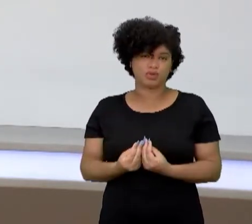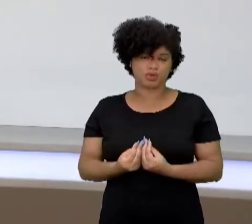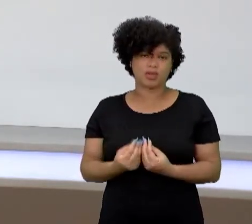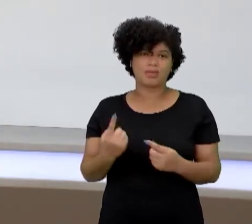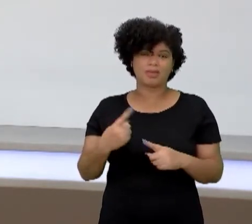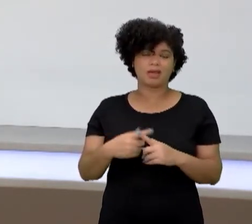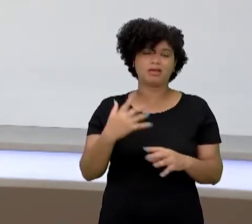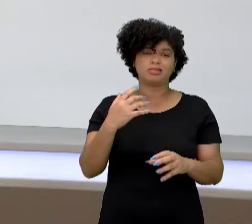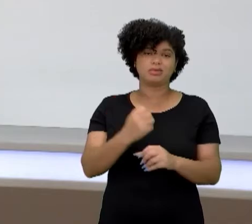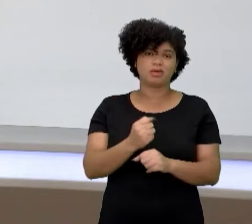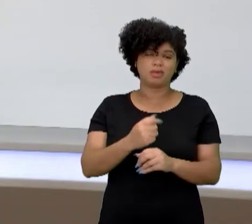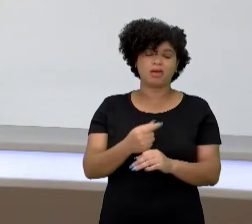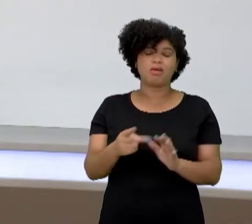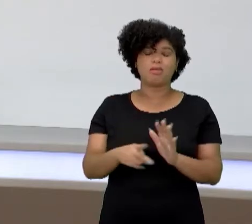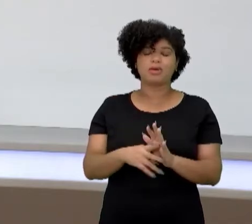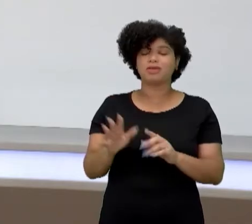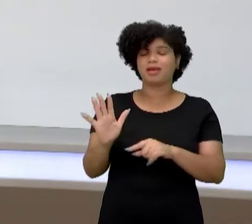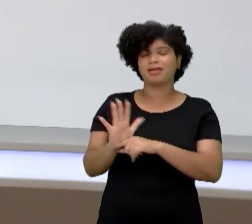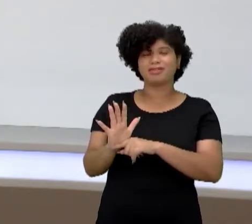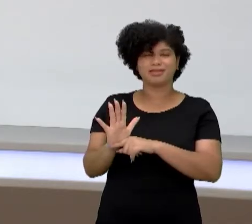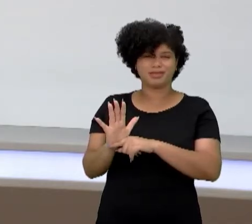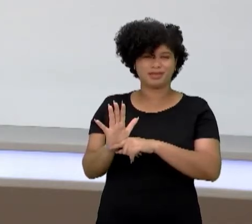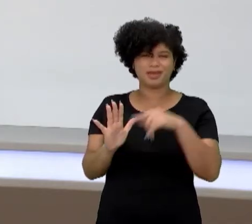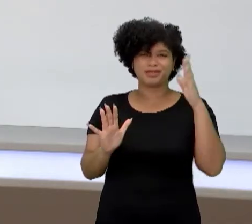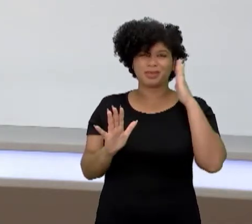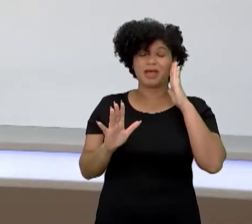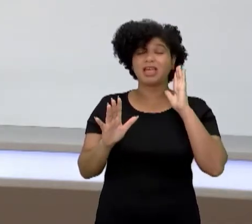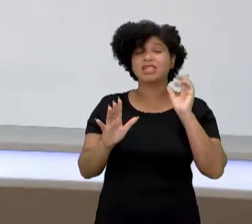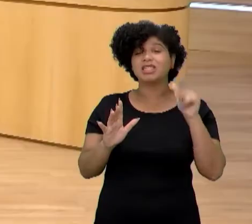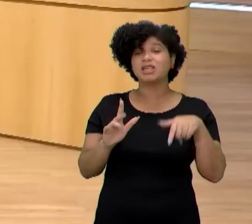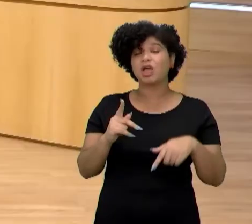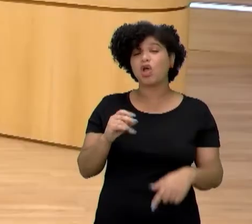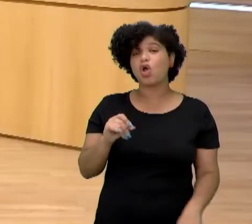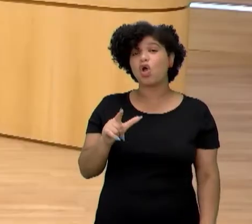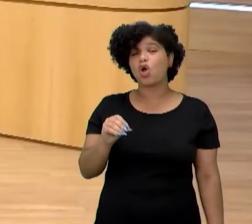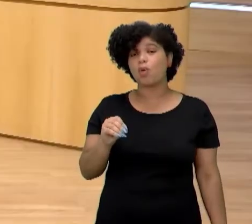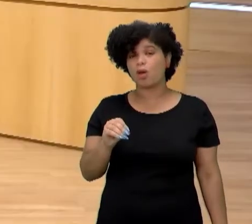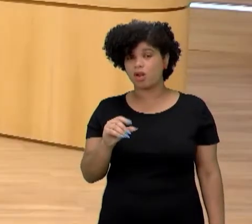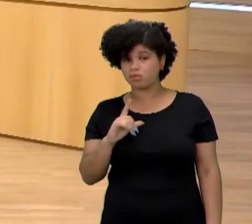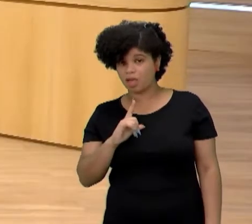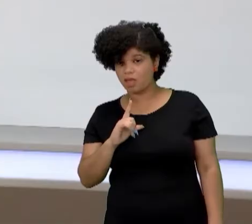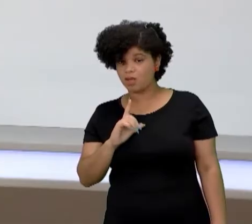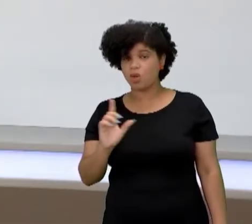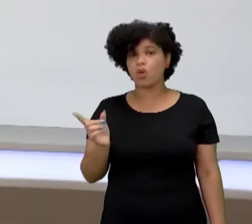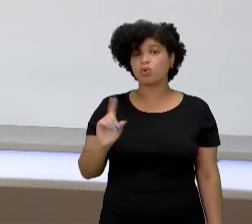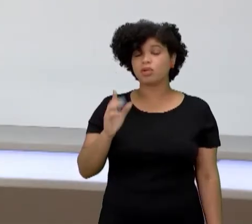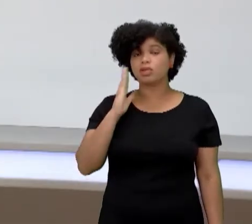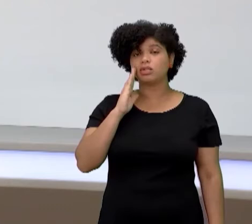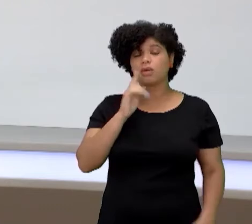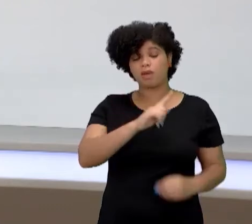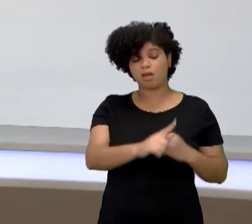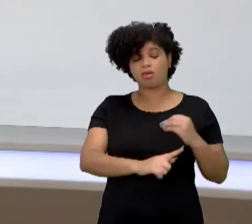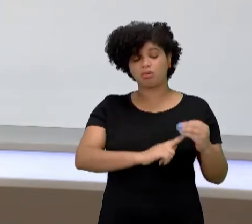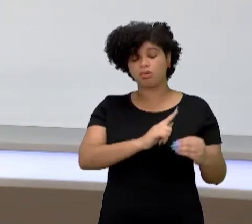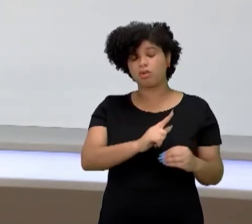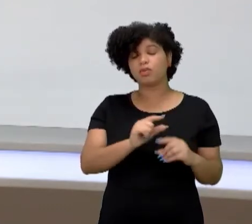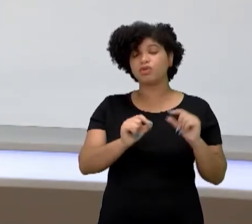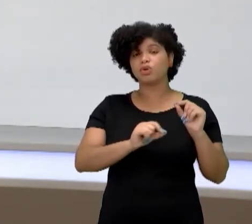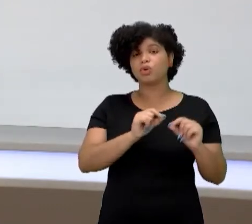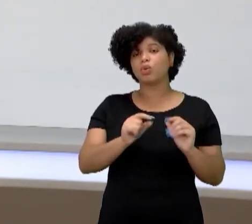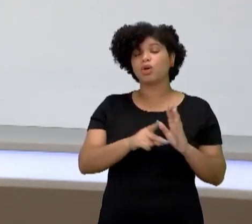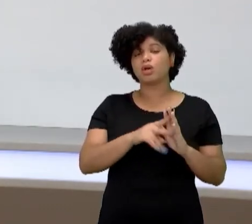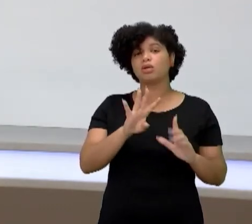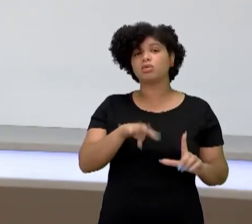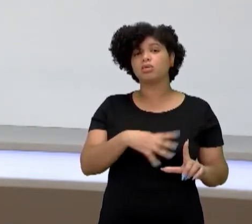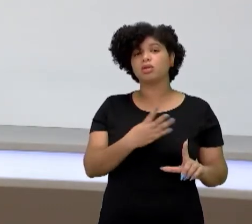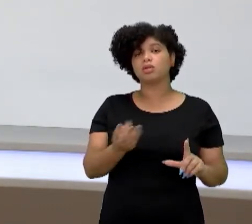a conta da eletronegatividade para saber se forma polo. Eu só vou olhar do que é formado aqueles átomos na tabela periódica,